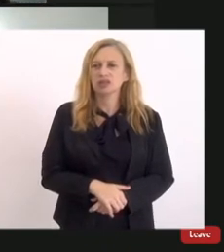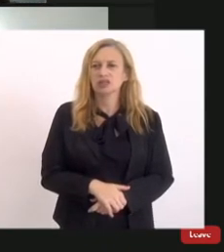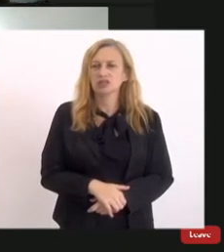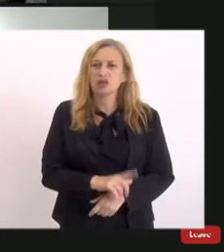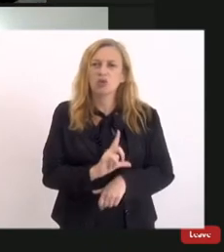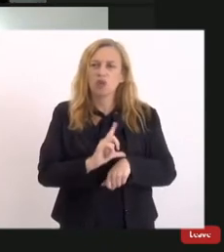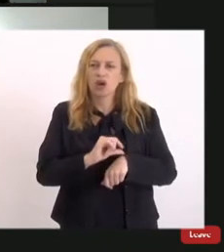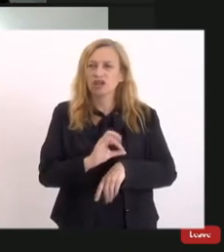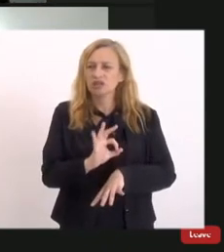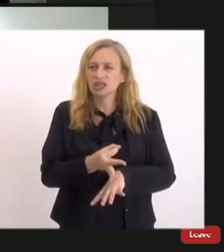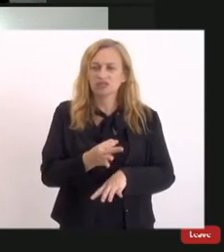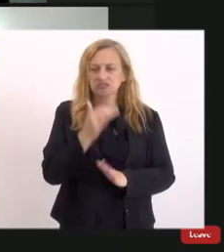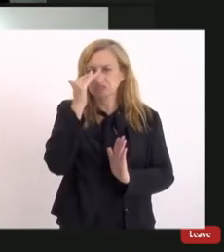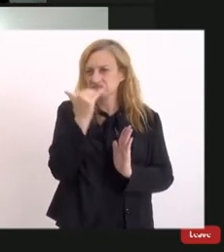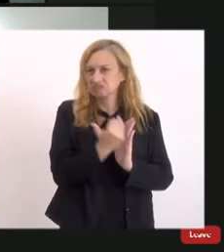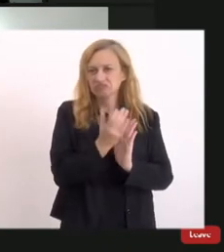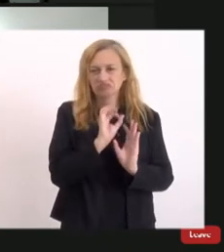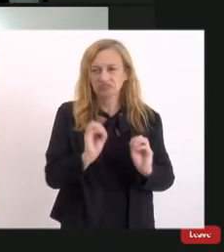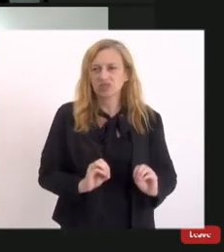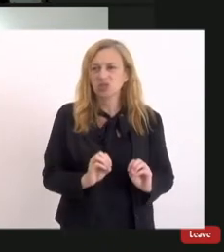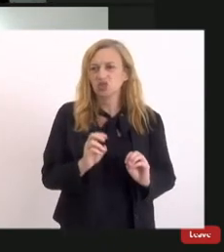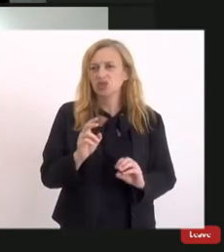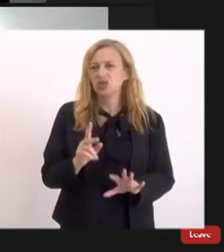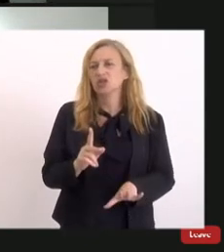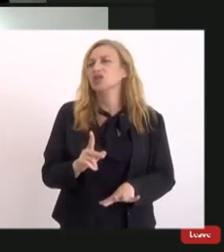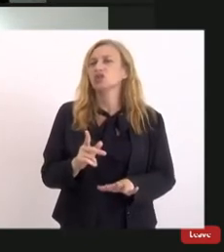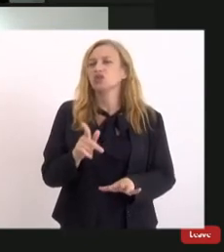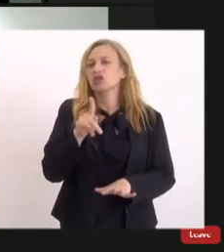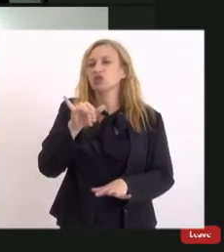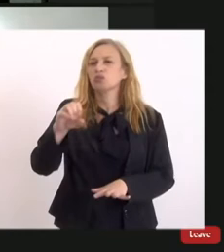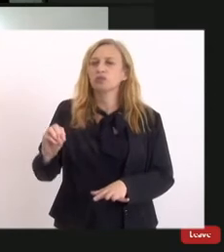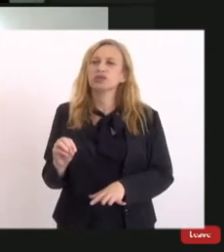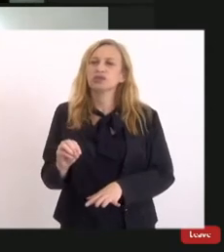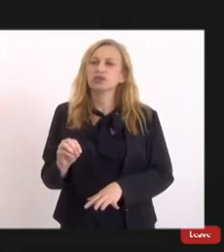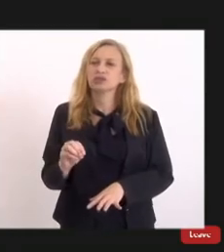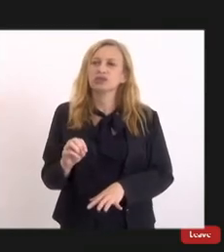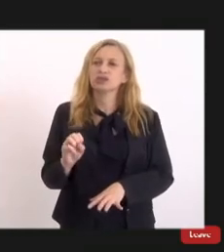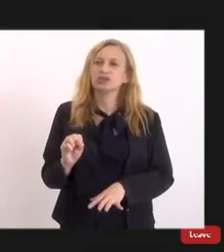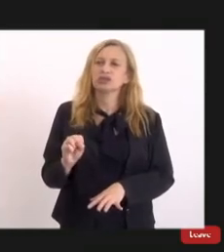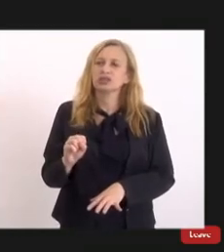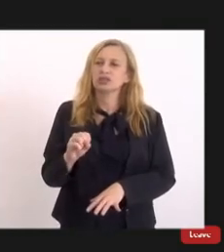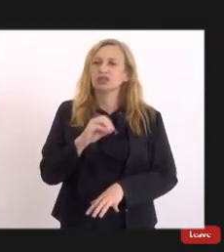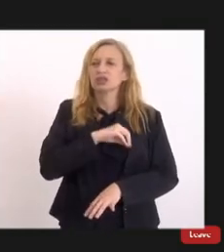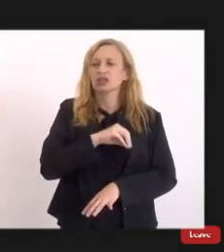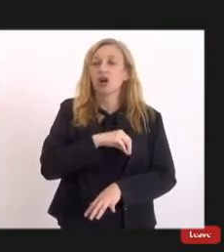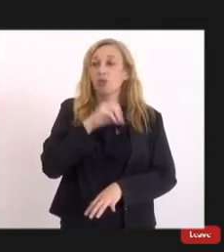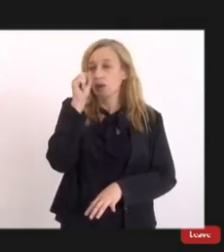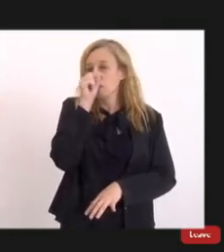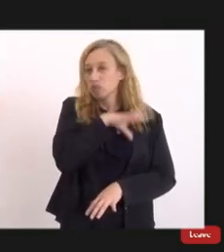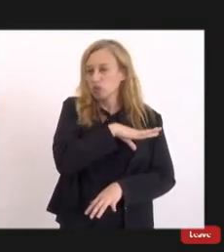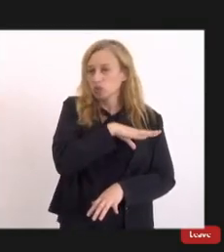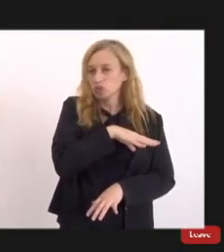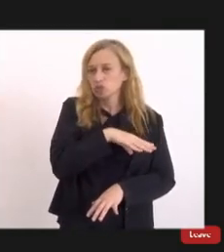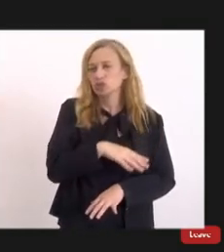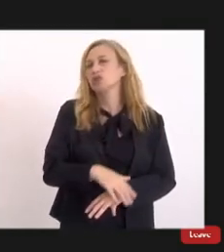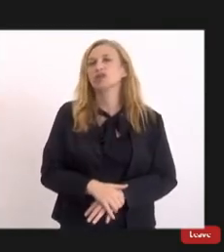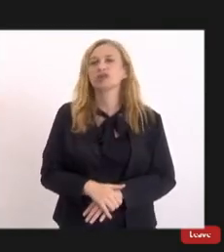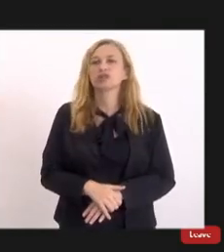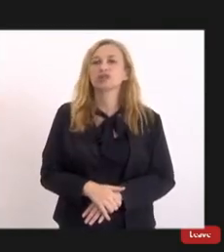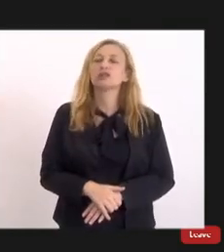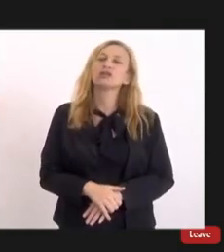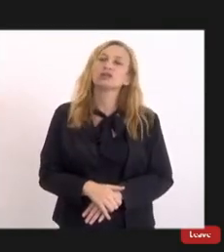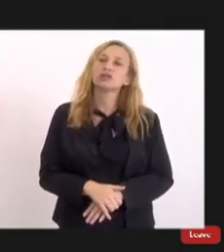cumpre. Né? Não vamos entrar nem na questão do piso salarial aqui, porque a audiência não é para isso. Isso é um absurdo. Inclusive,